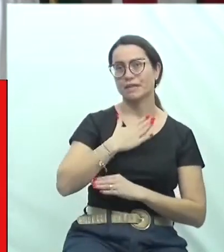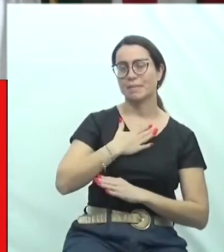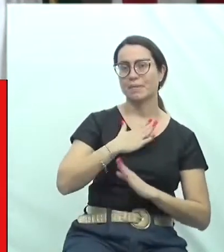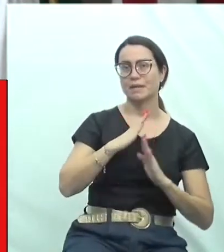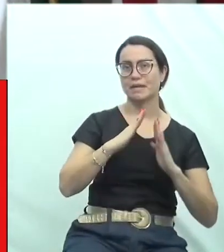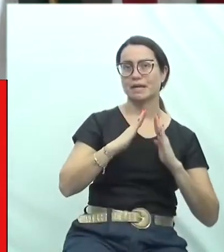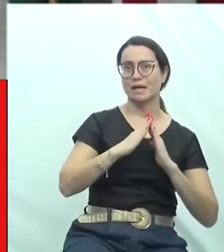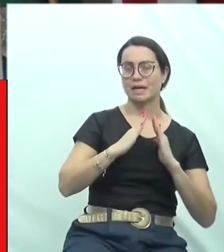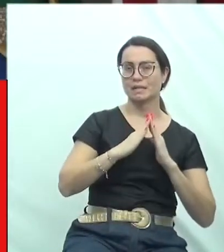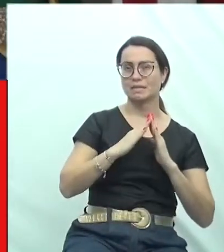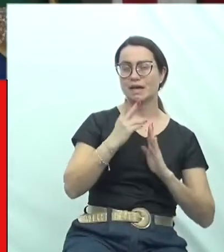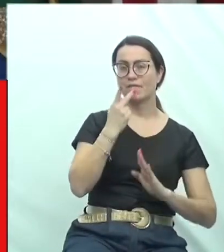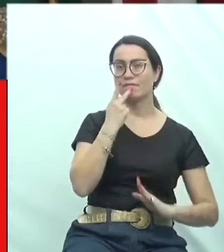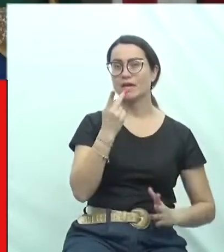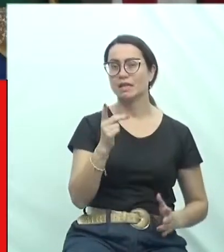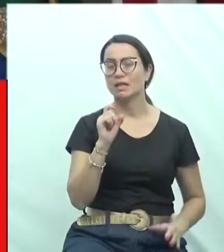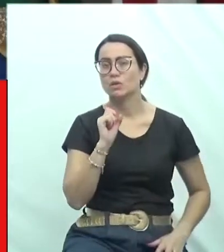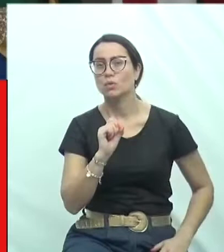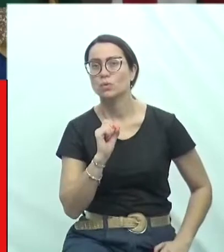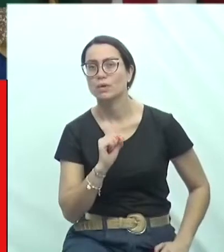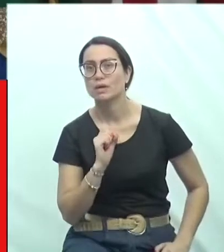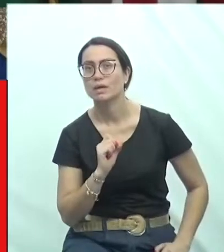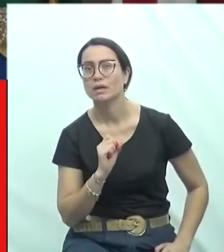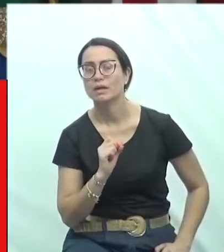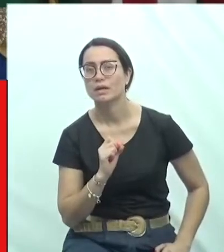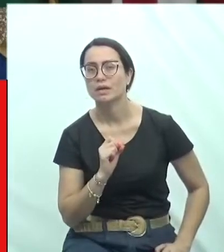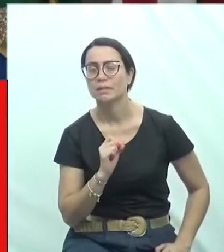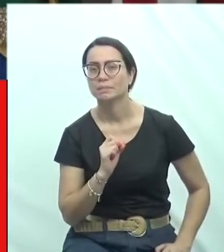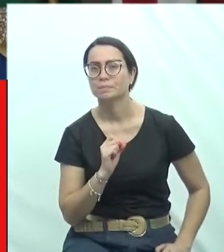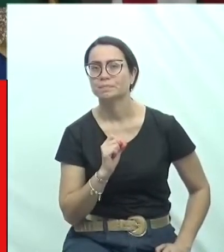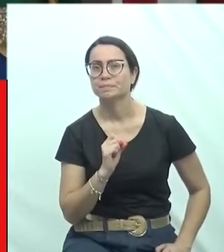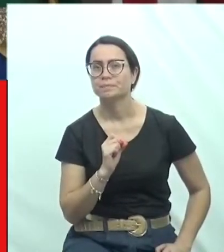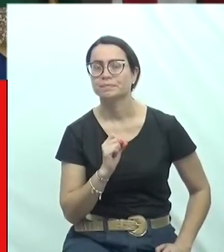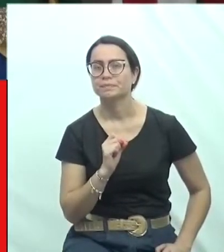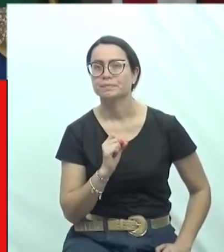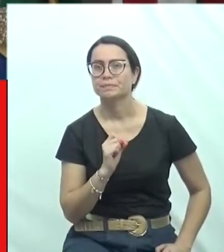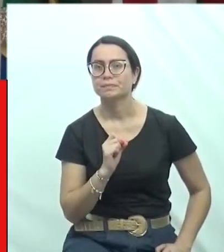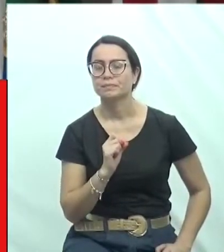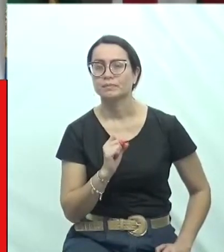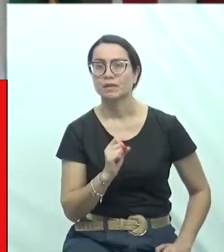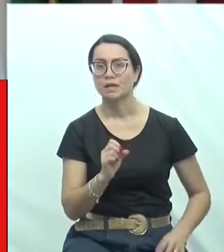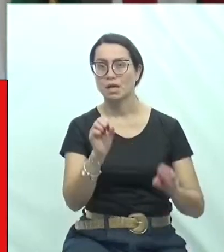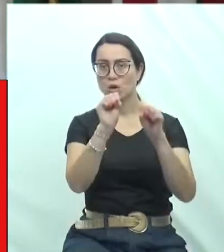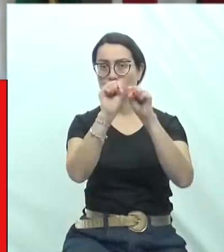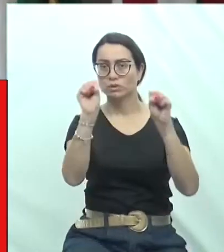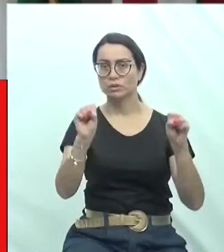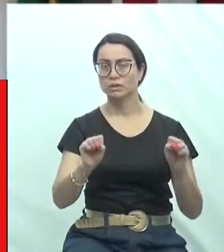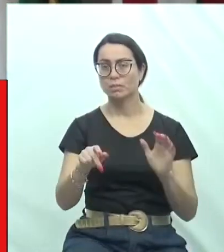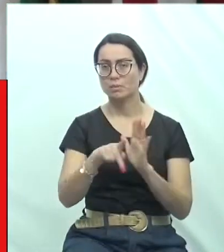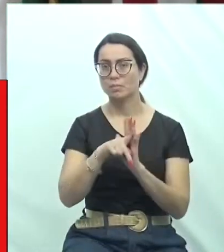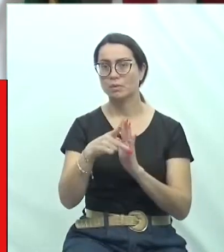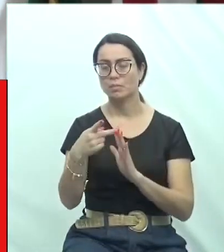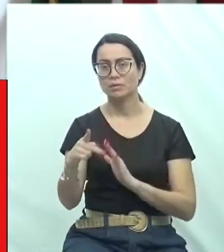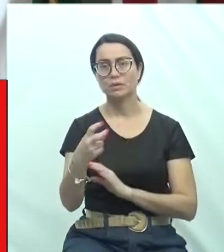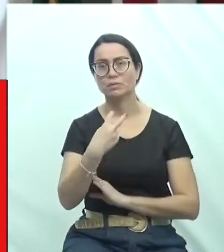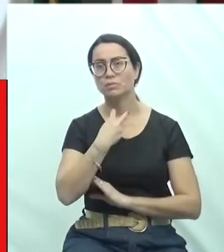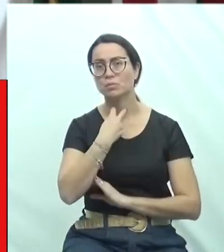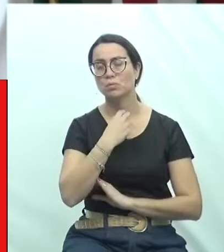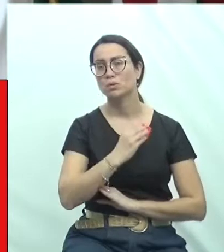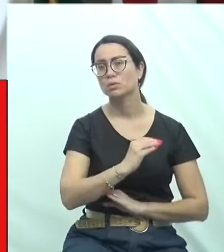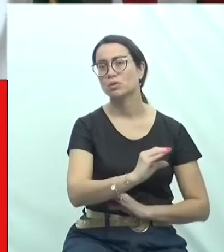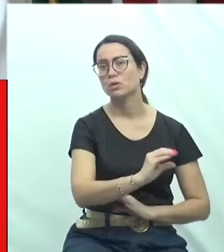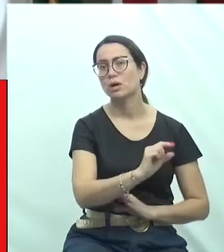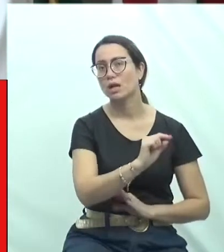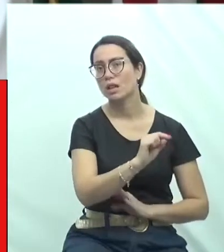colocando de que não tem condições de colocar o sistema deles ali no nível que está passando a rede